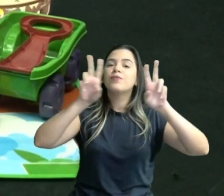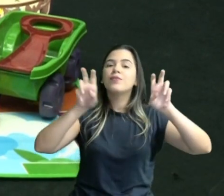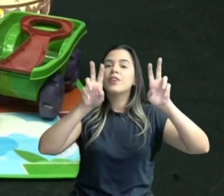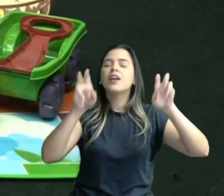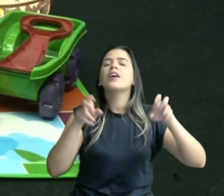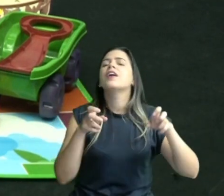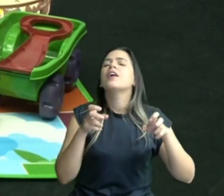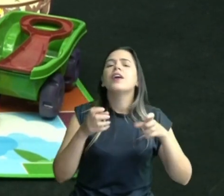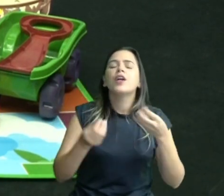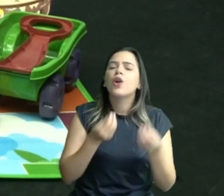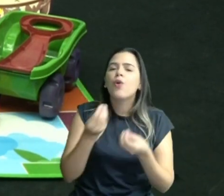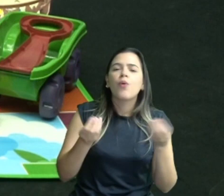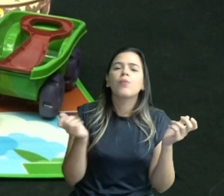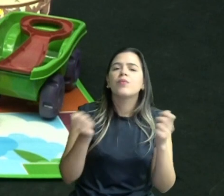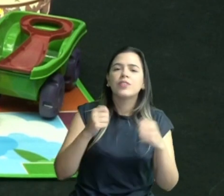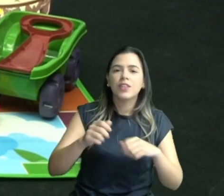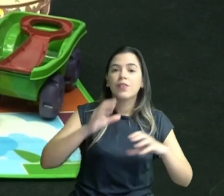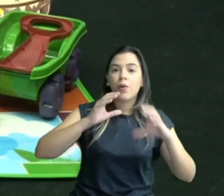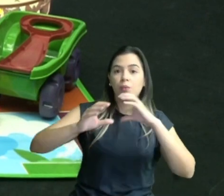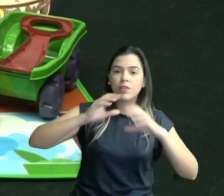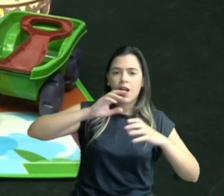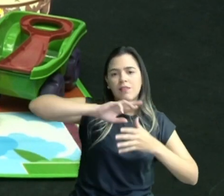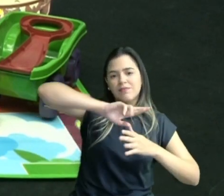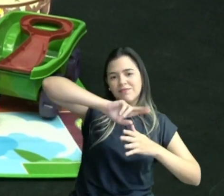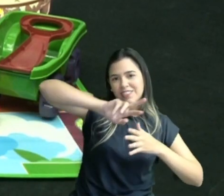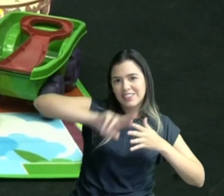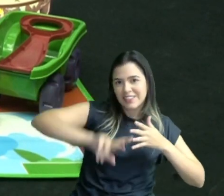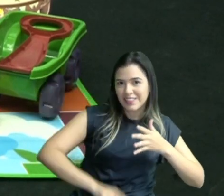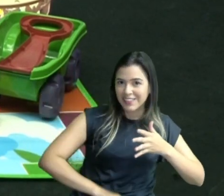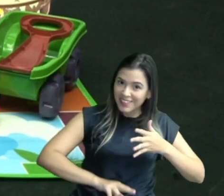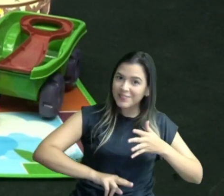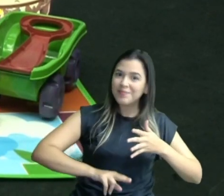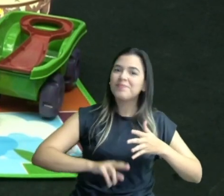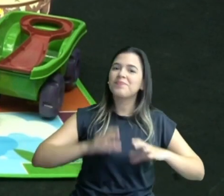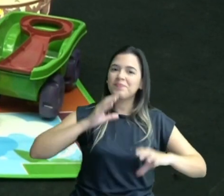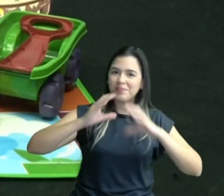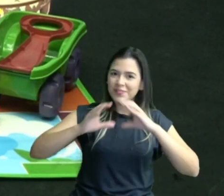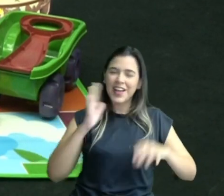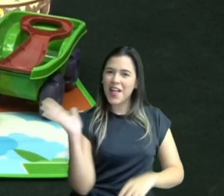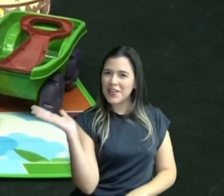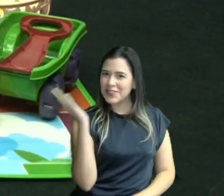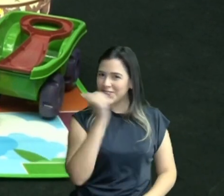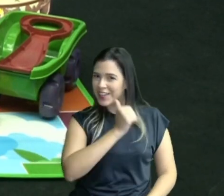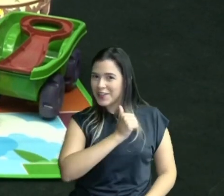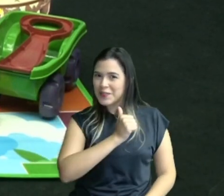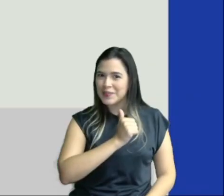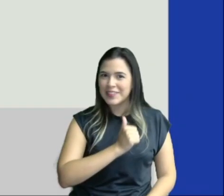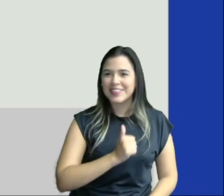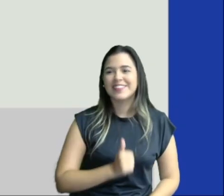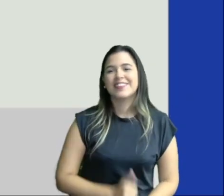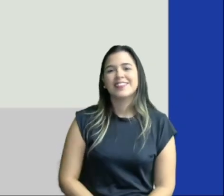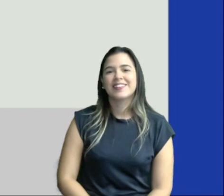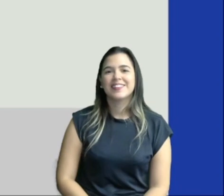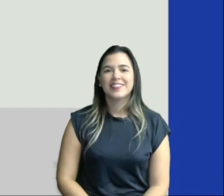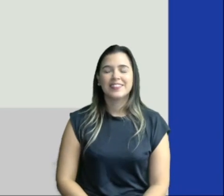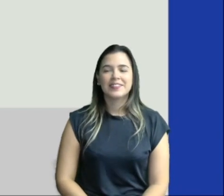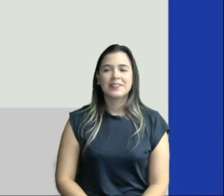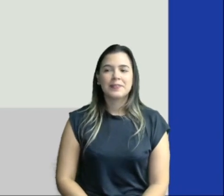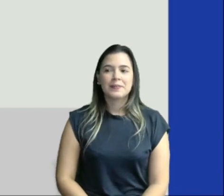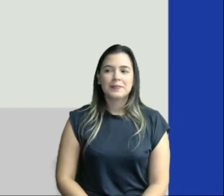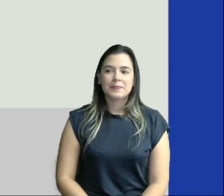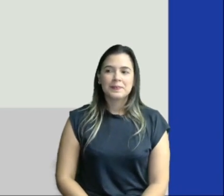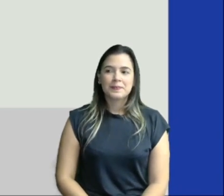várias formas de se comunicar vamos falar sobre os meios de comunicação vem comigo então tá bom